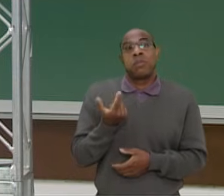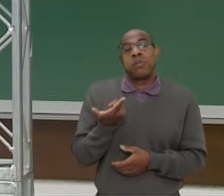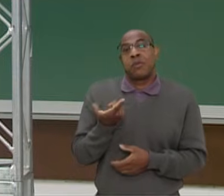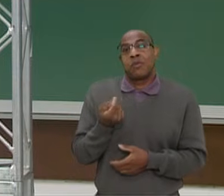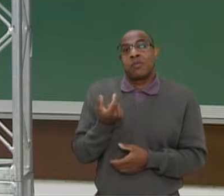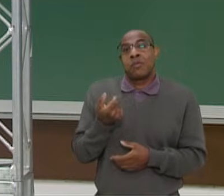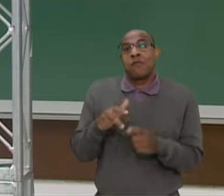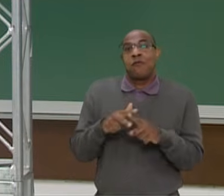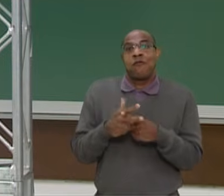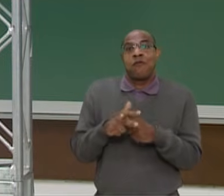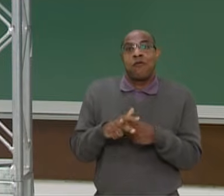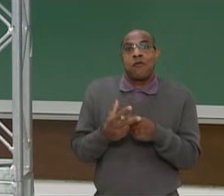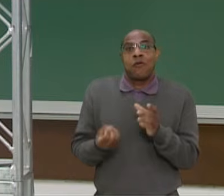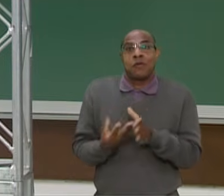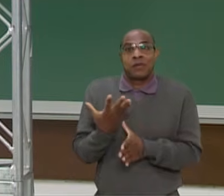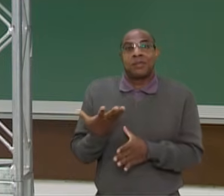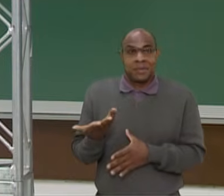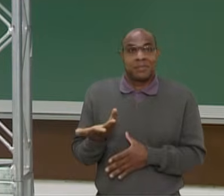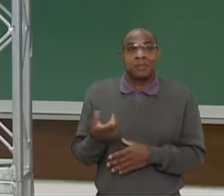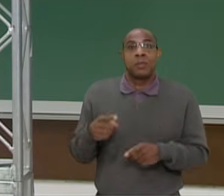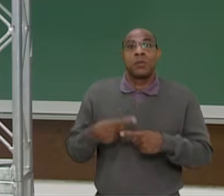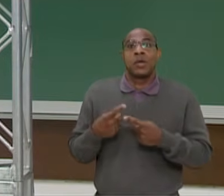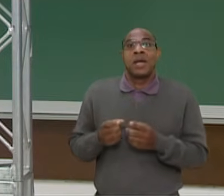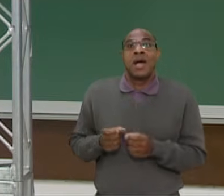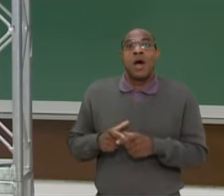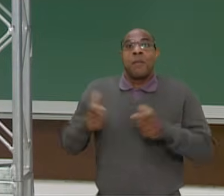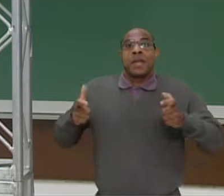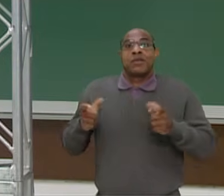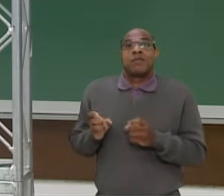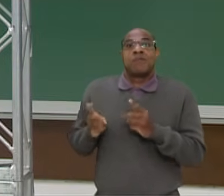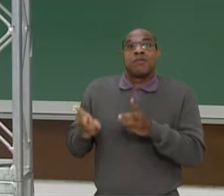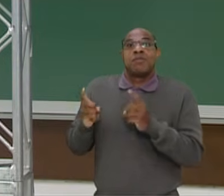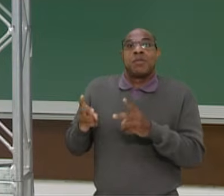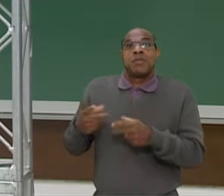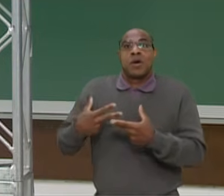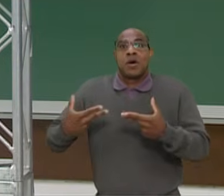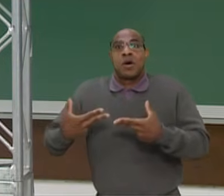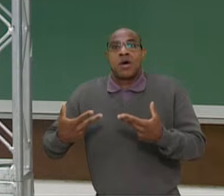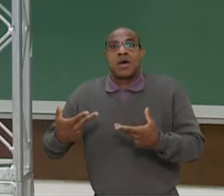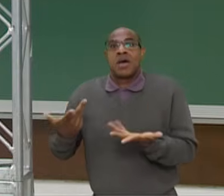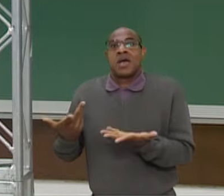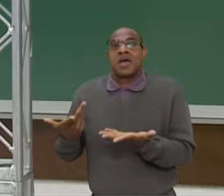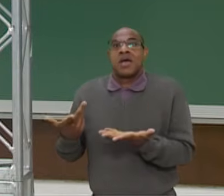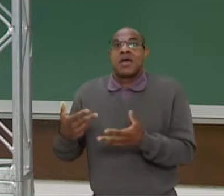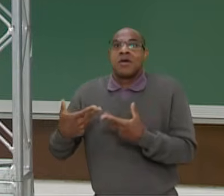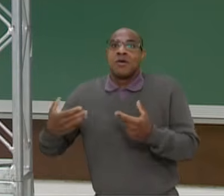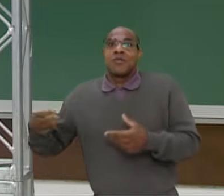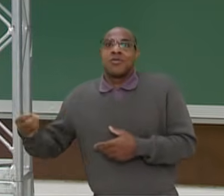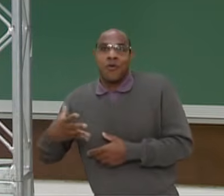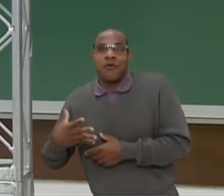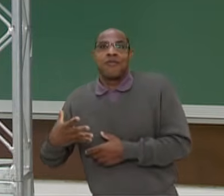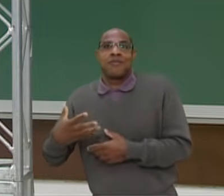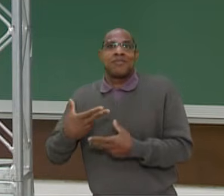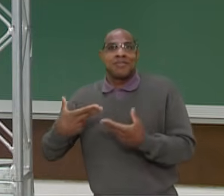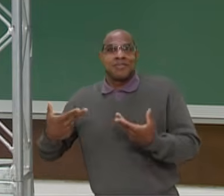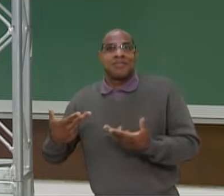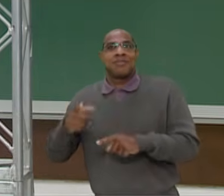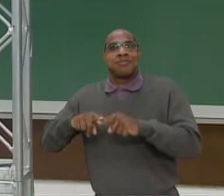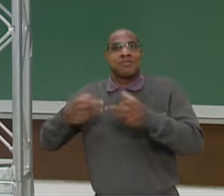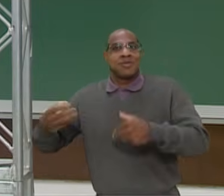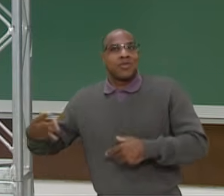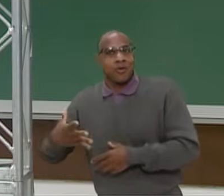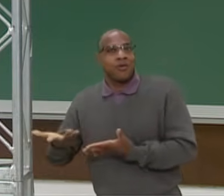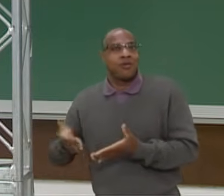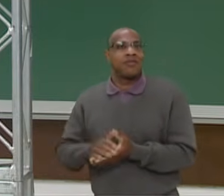para aumento das vendas de modelos mais novos. É isso, né? A letra A vai dizer ali elevado salário